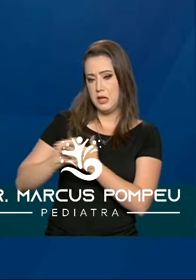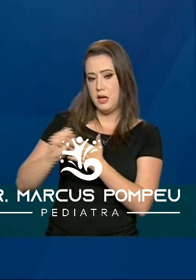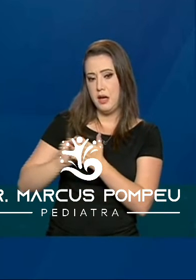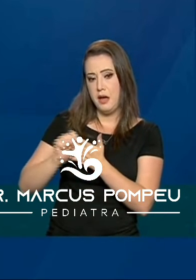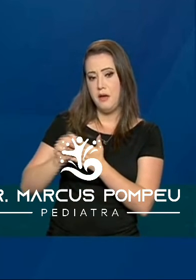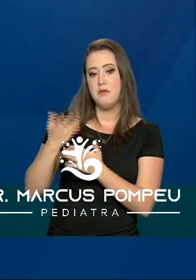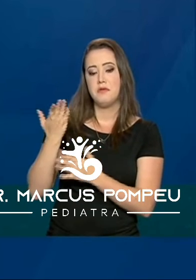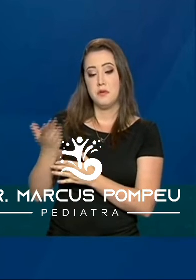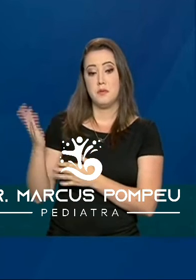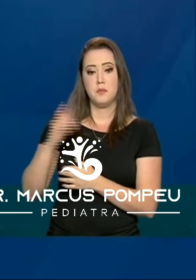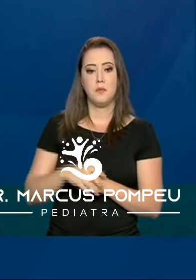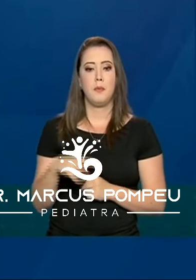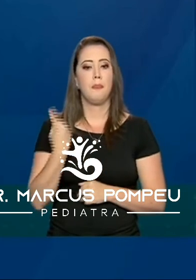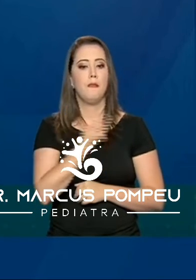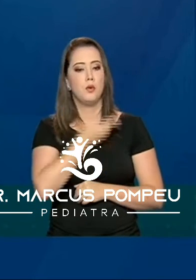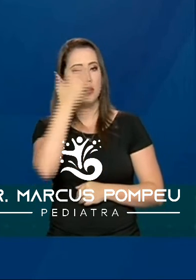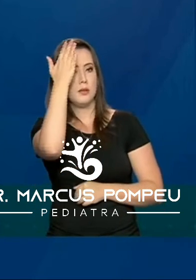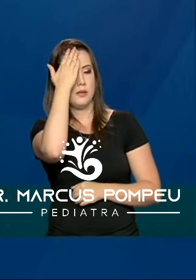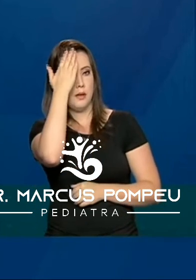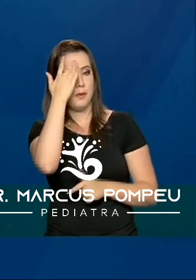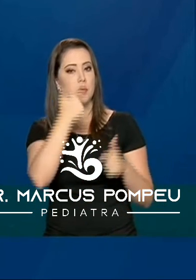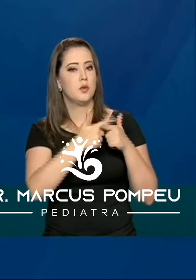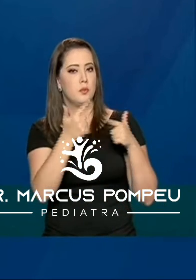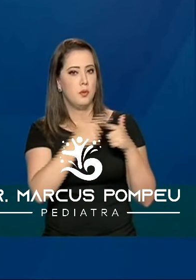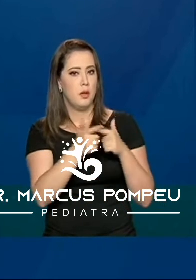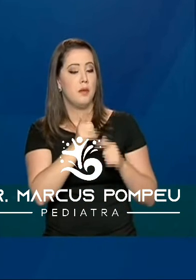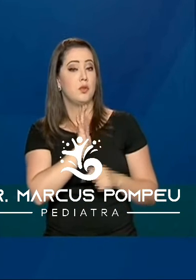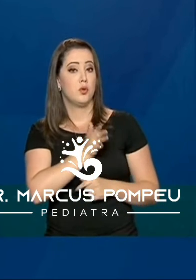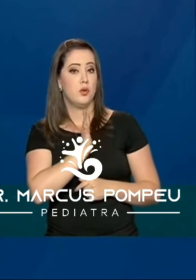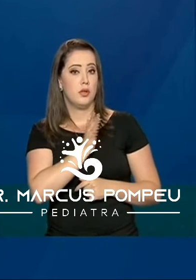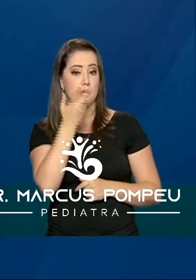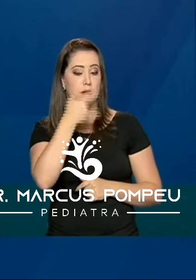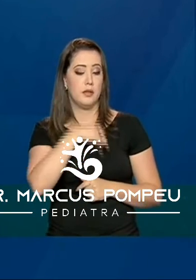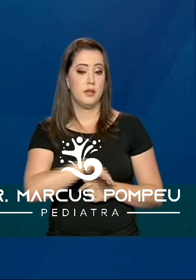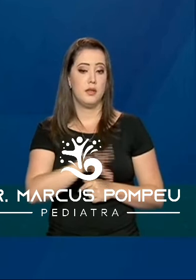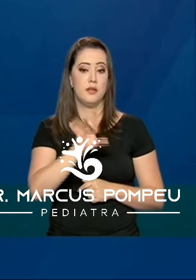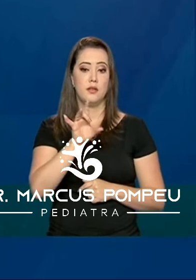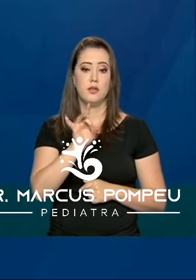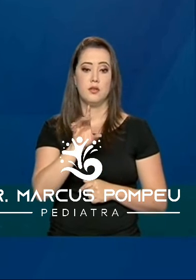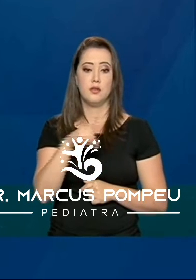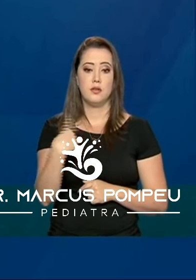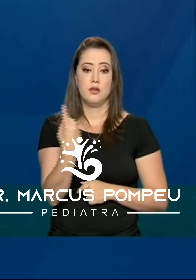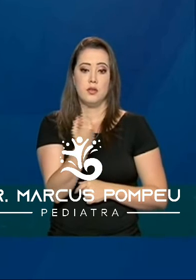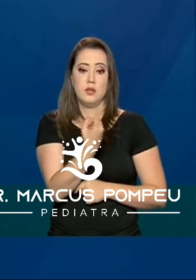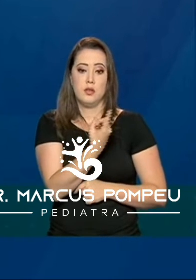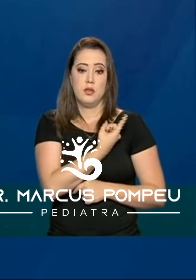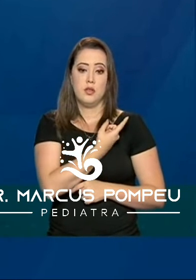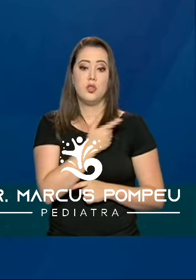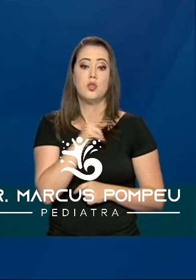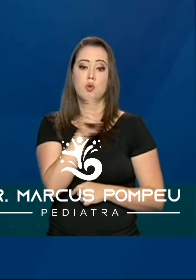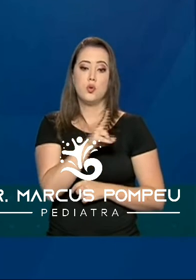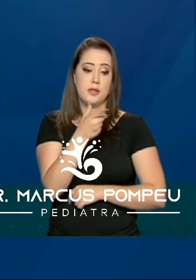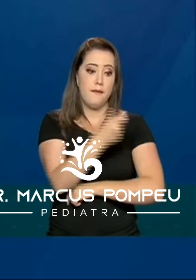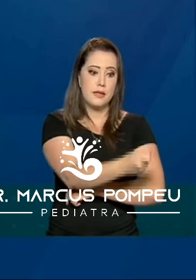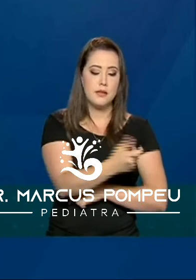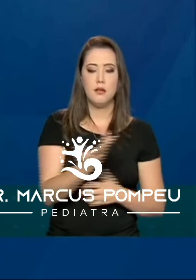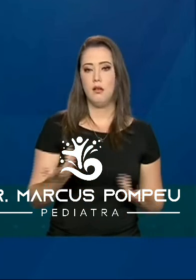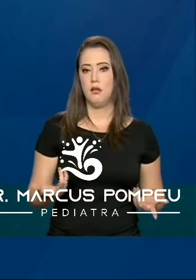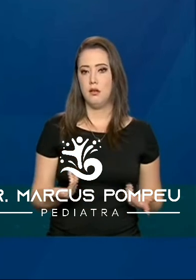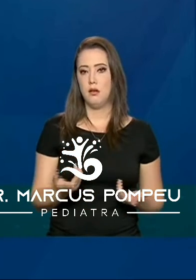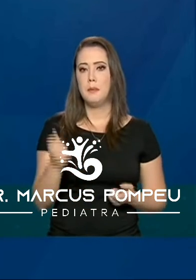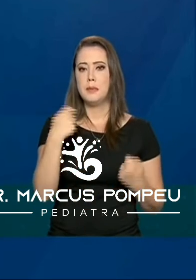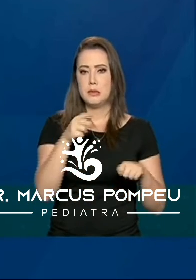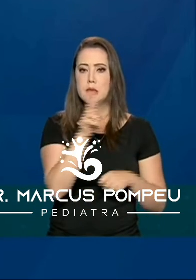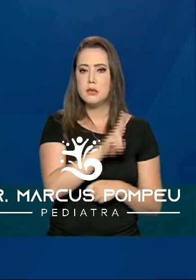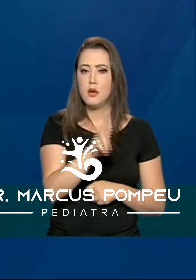Ele diz assim, nós saberemos os riscos de lesão cardíaca em crianças, a menos que nós apliquemos as vacinas nelas. Olha isso. Isso